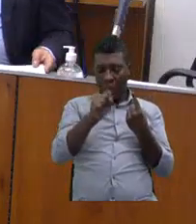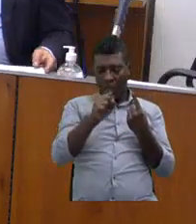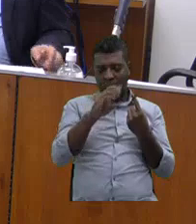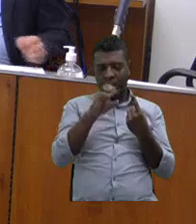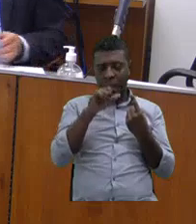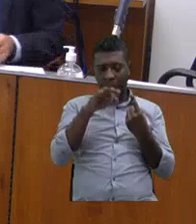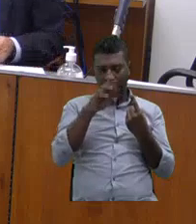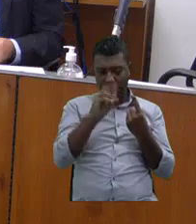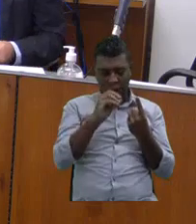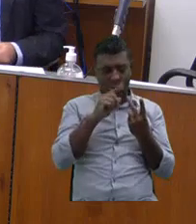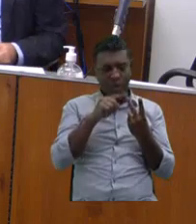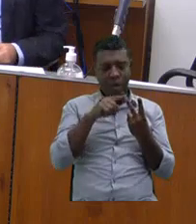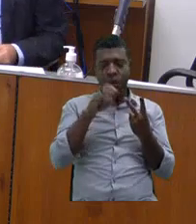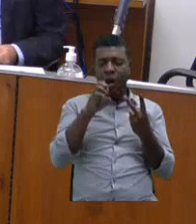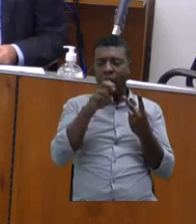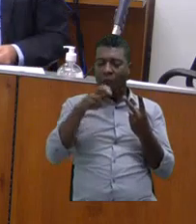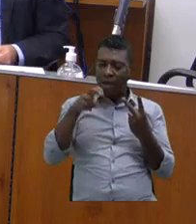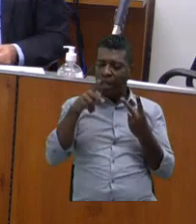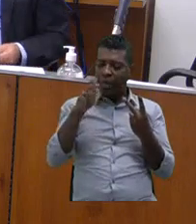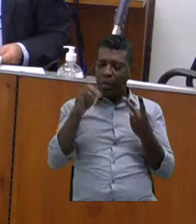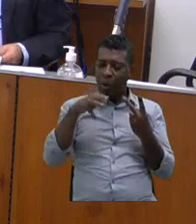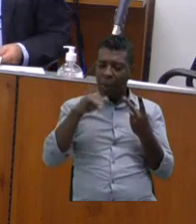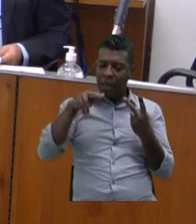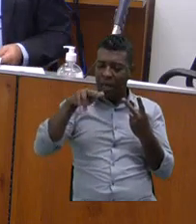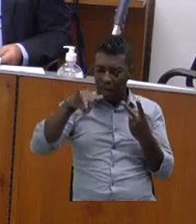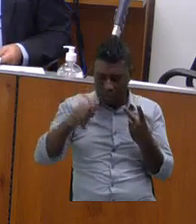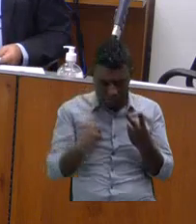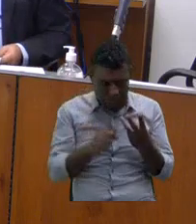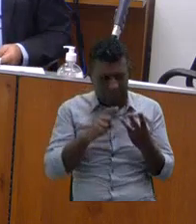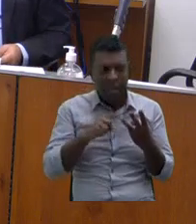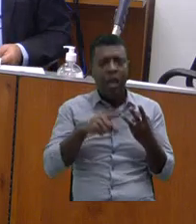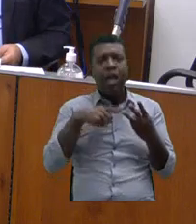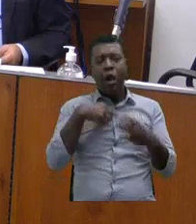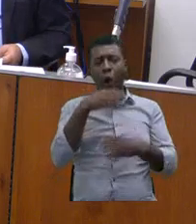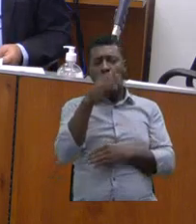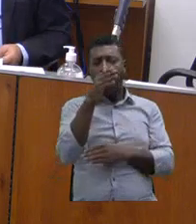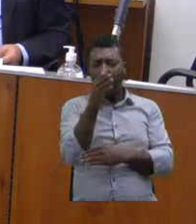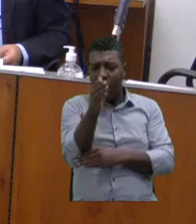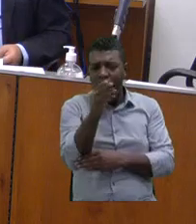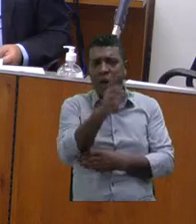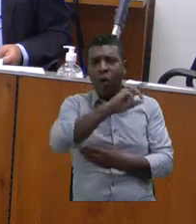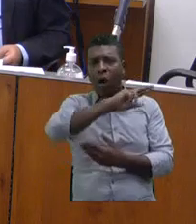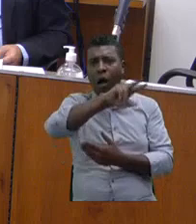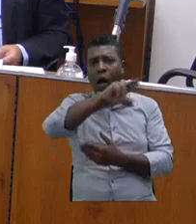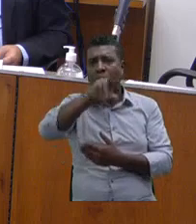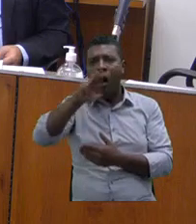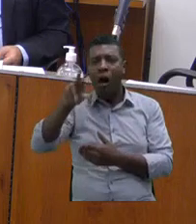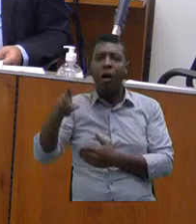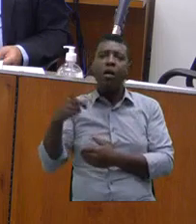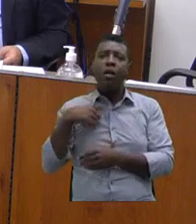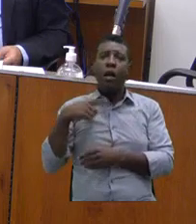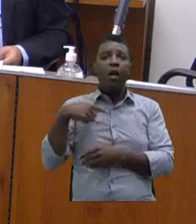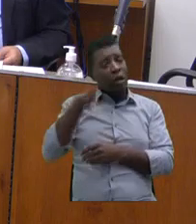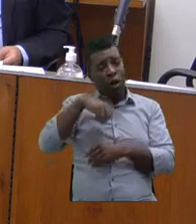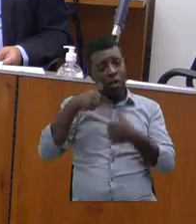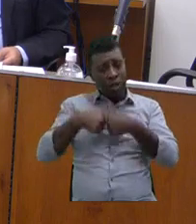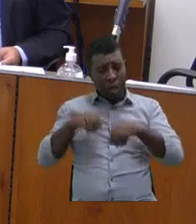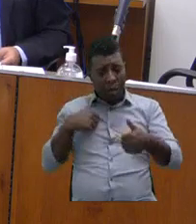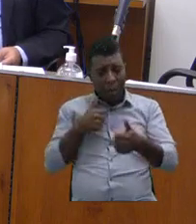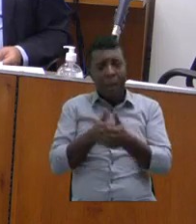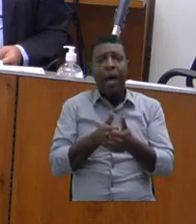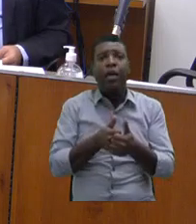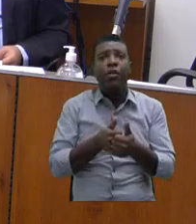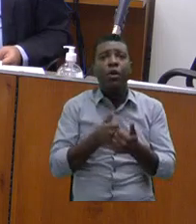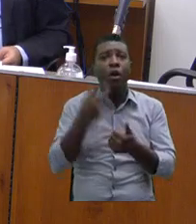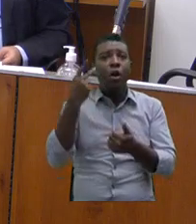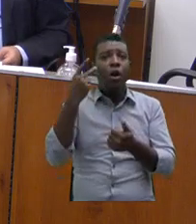hoteleira subutilizada e nós temos uma posição geográfica privilegiada. Nós estamos perto dos grandes centros, Rio de Janeiro,